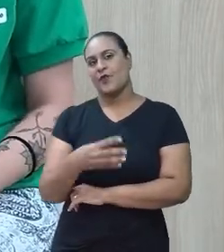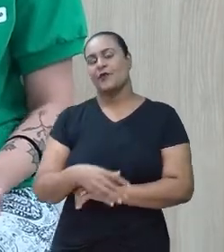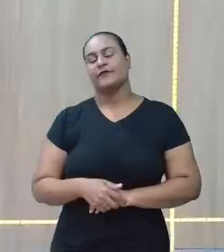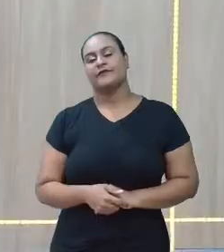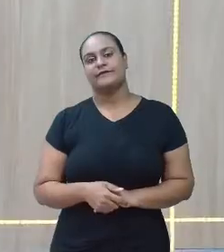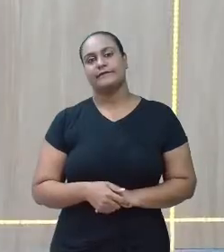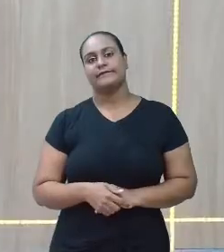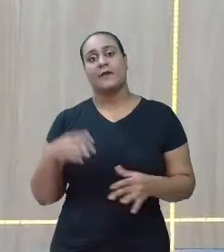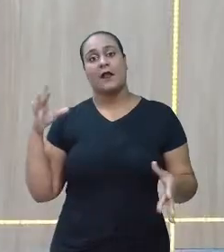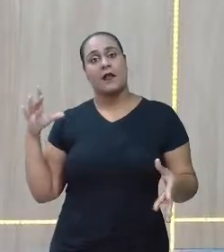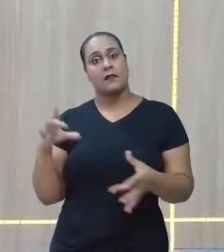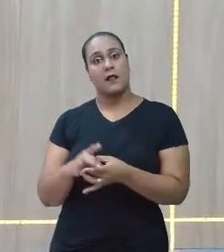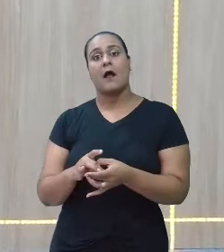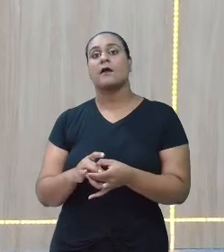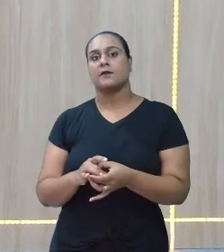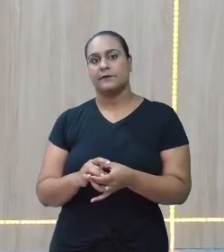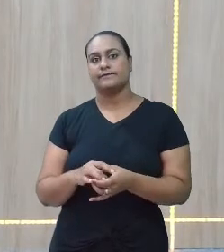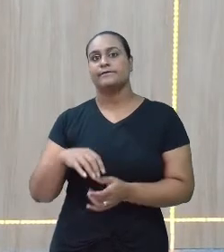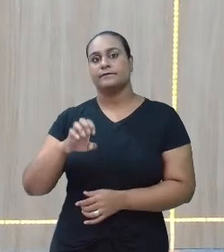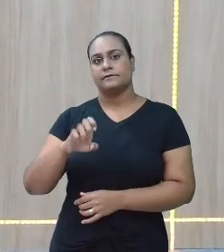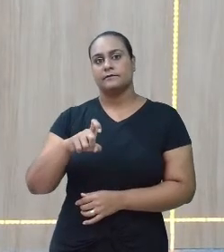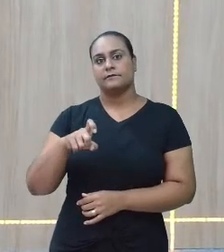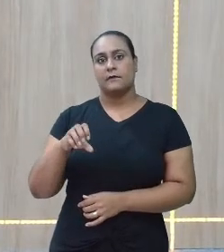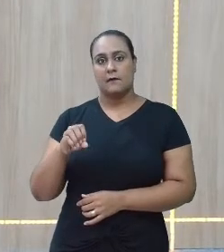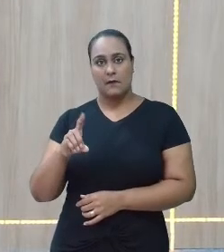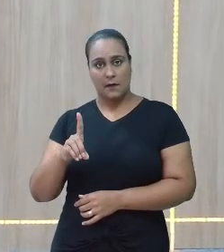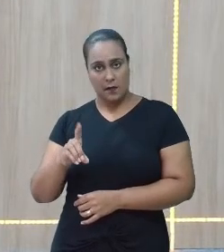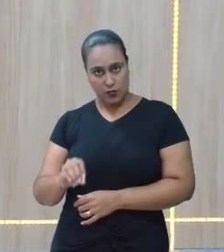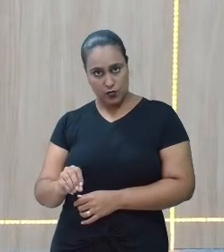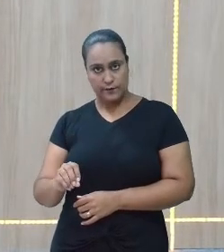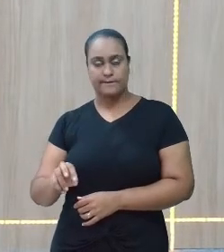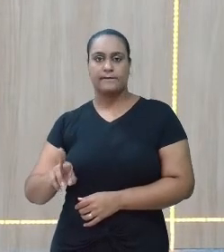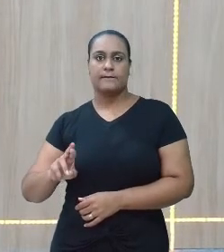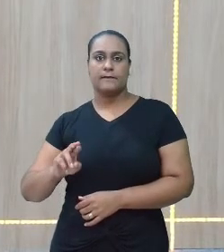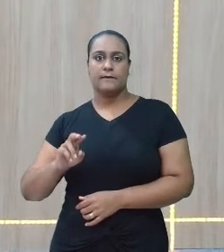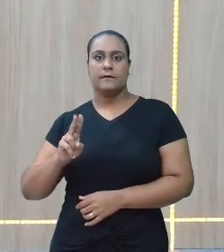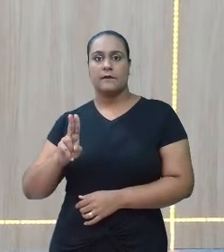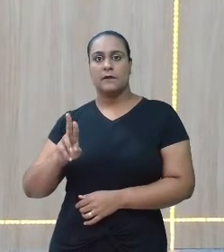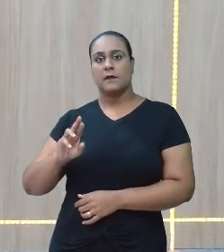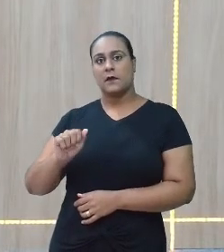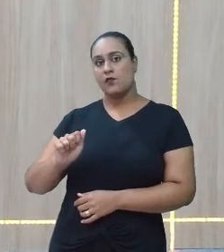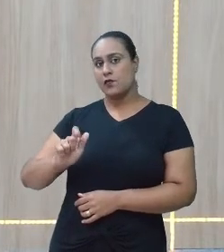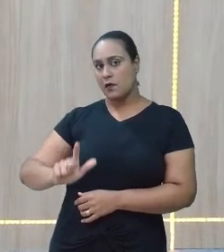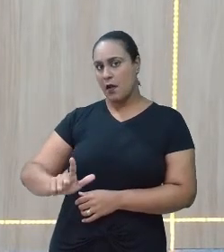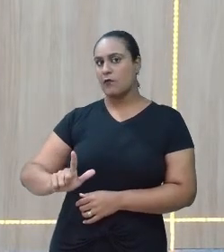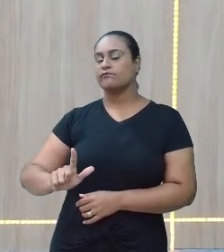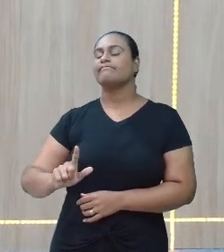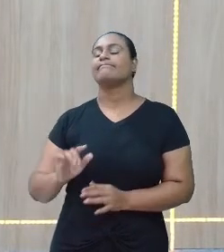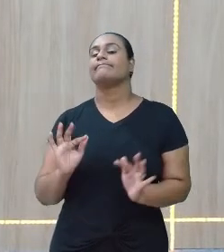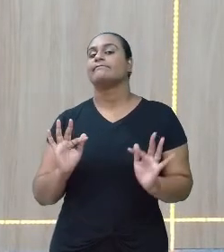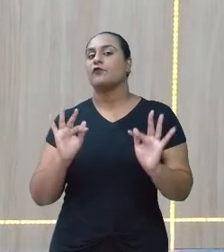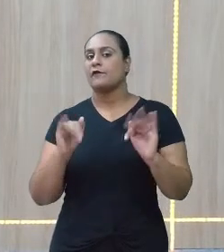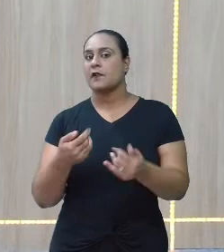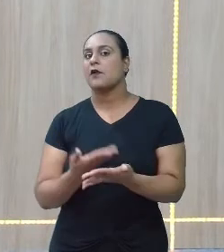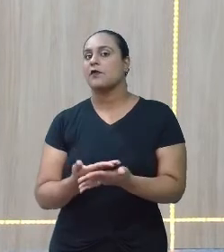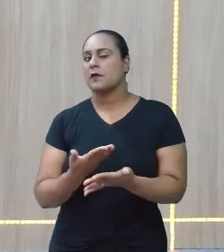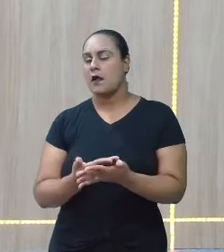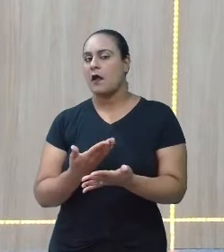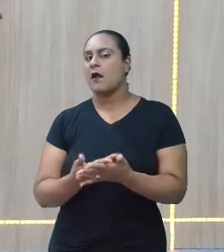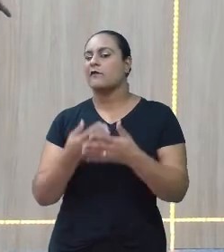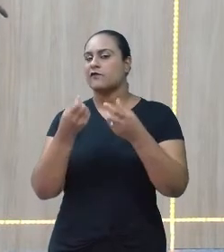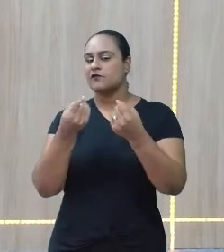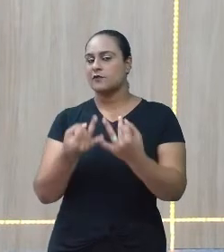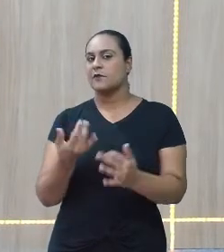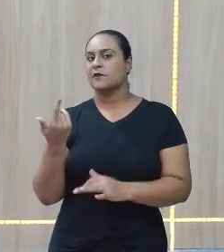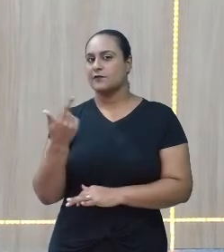justamente atrelado ao fato do êxodo rural, que você mais nunca vai esquecer disso. E no final da aula a gente também vai deixar isso bem filé na sua mente.